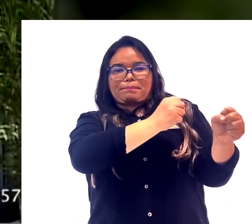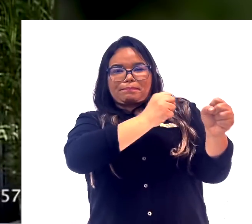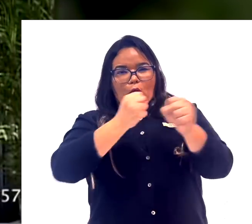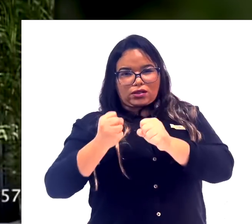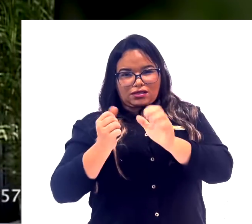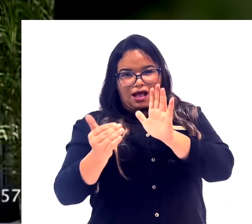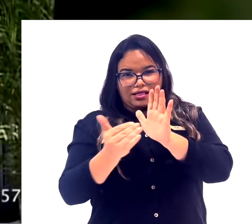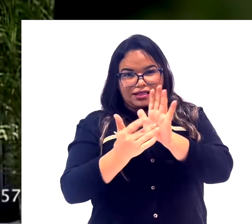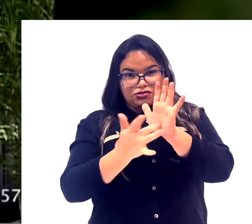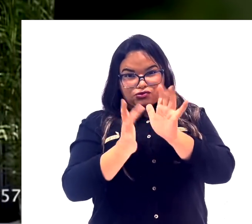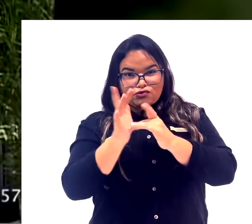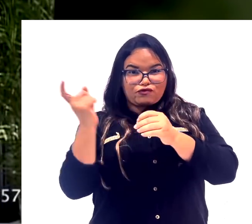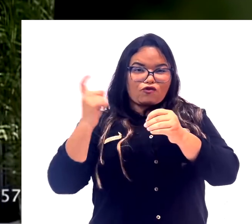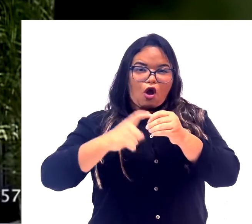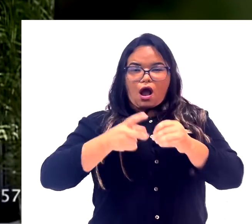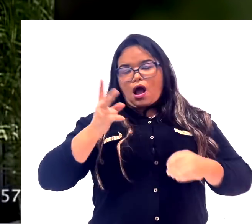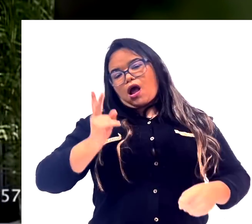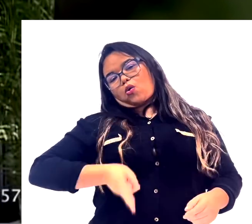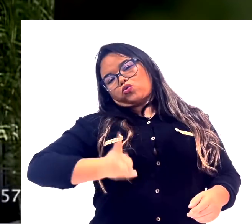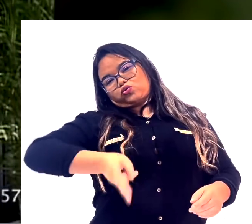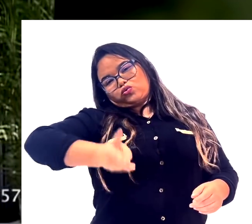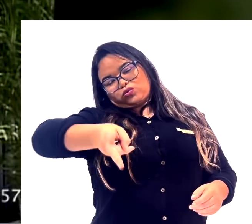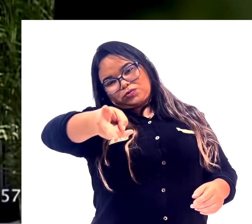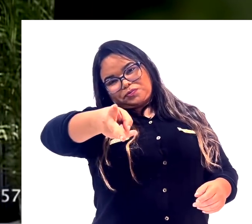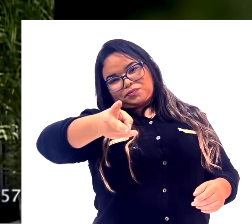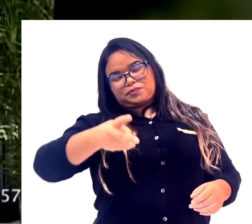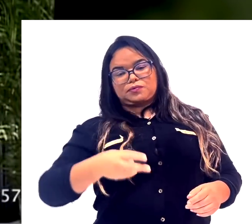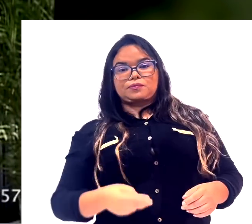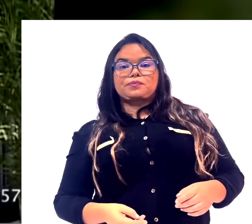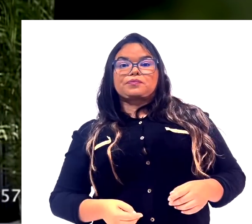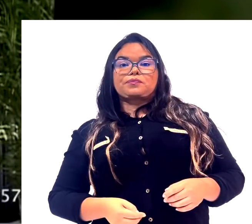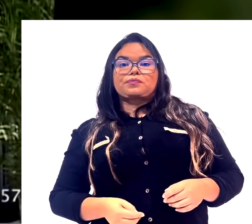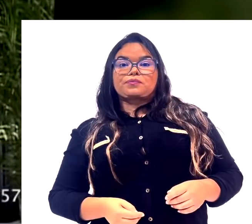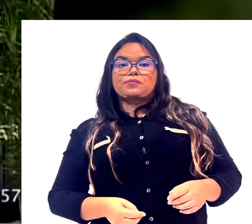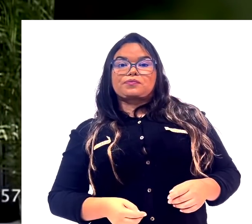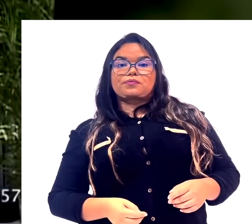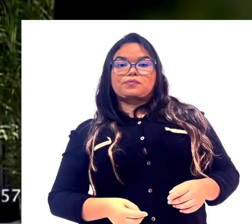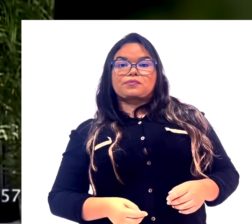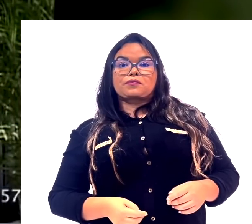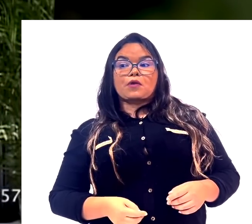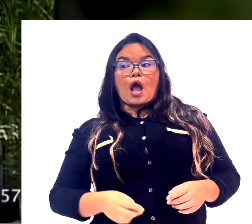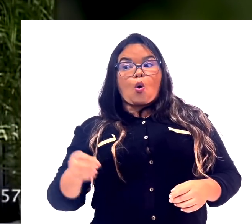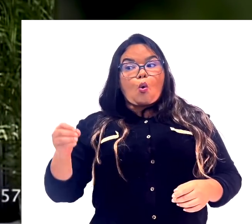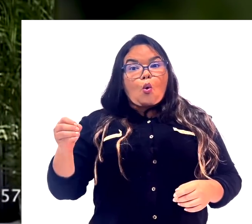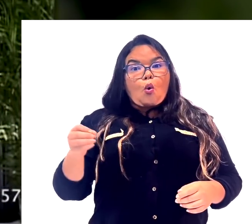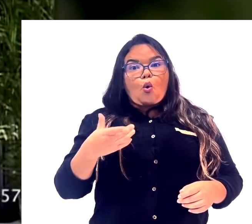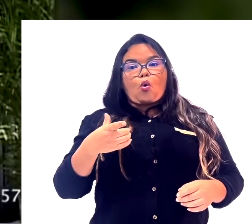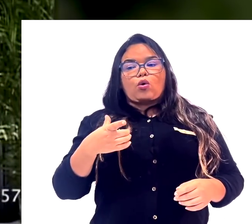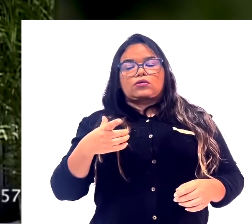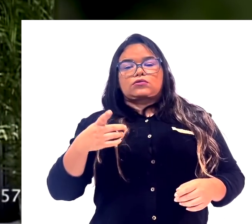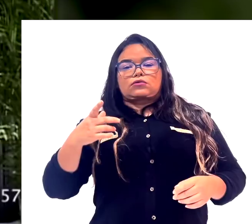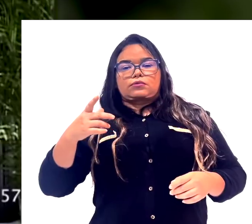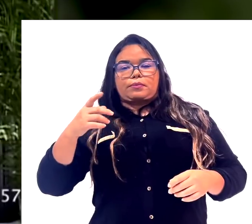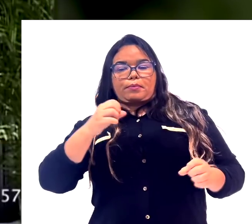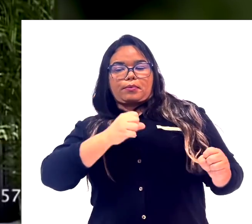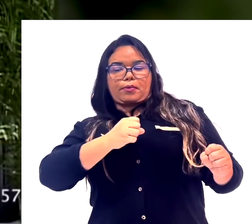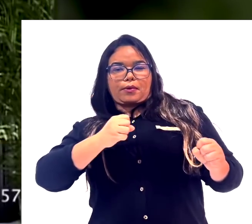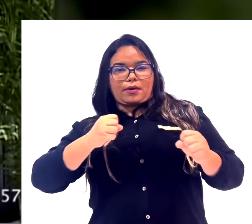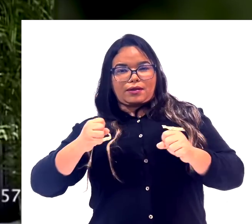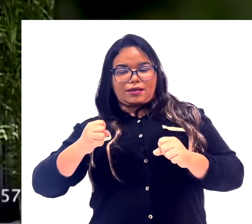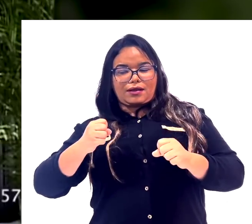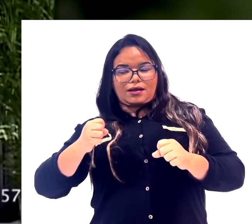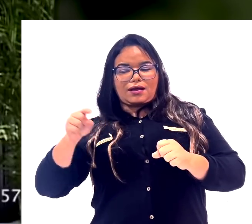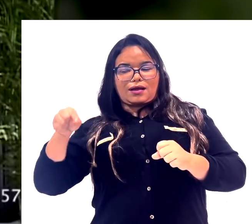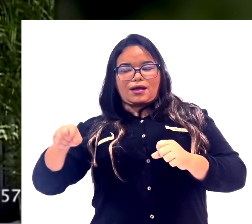continuariam. E o pequeno, depois deles, que se levantaria mais tarde, seria o elemento